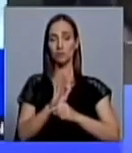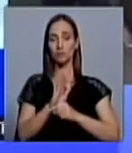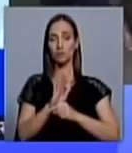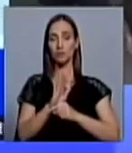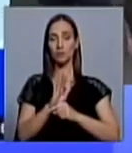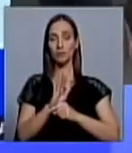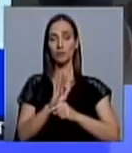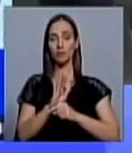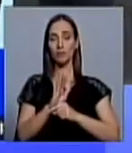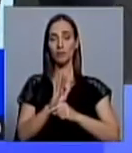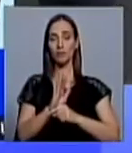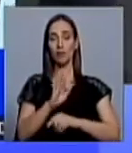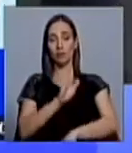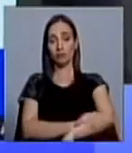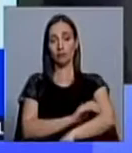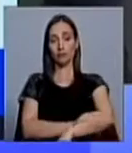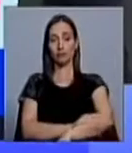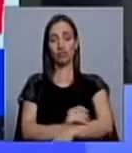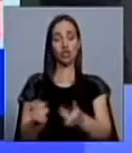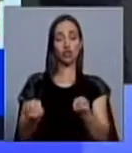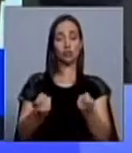agentes desportivos que lidam